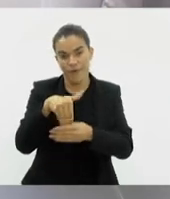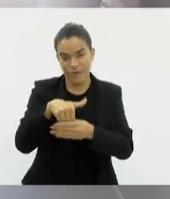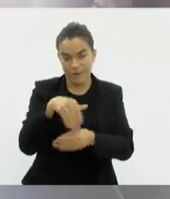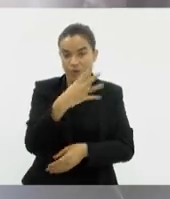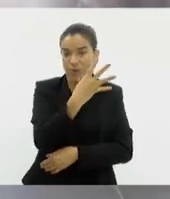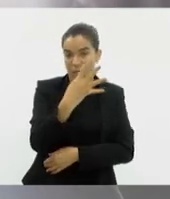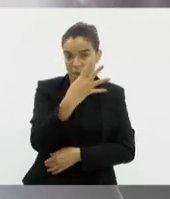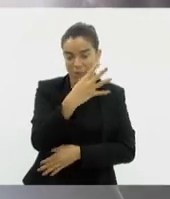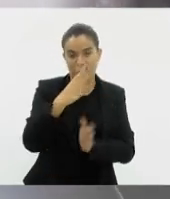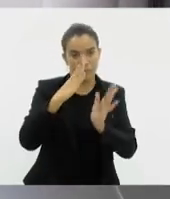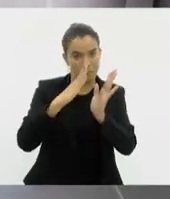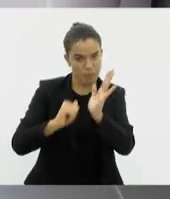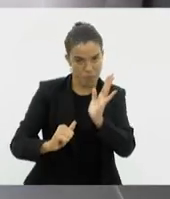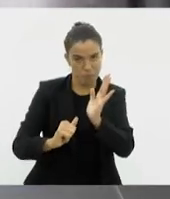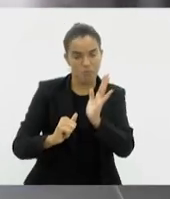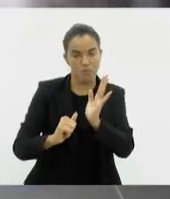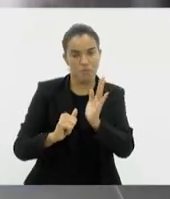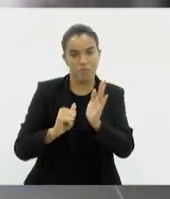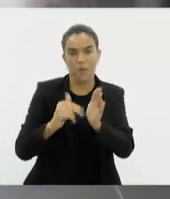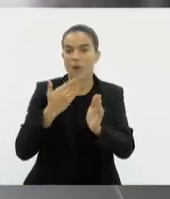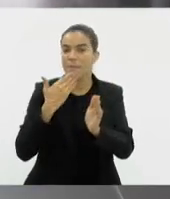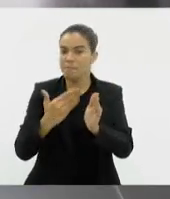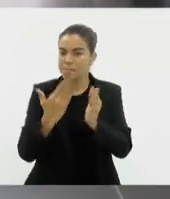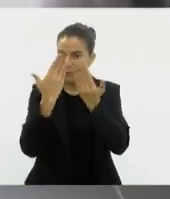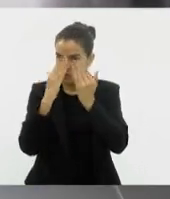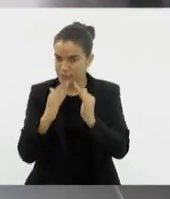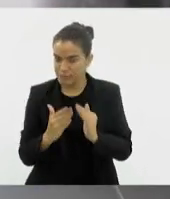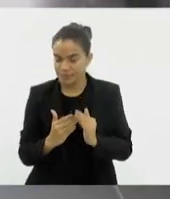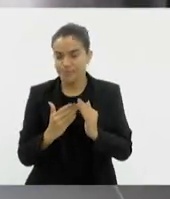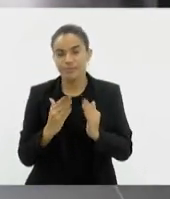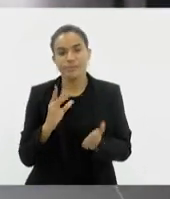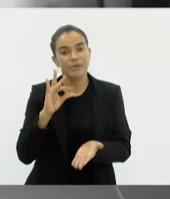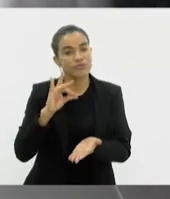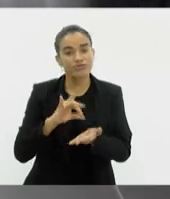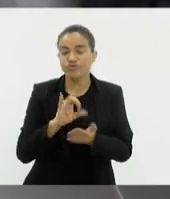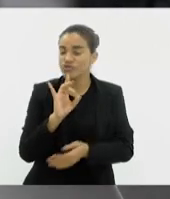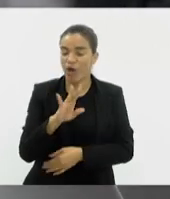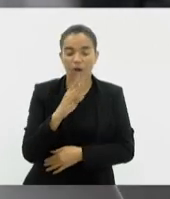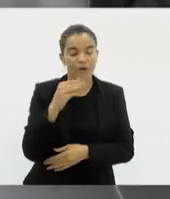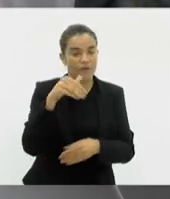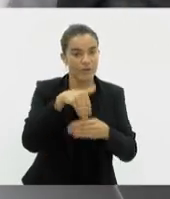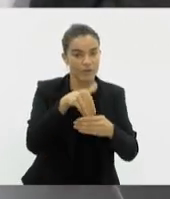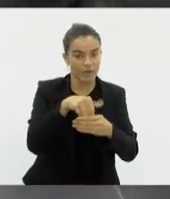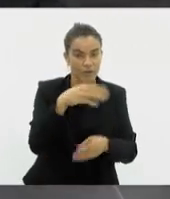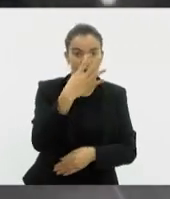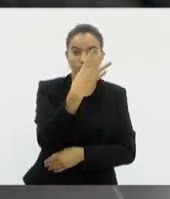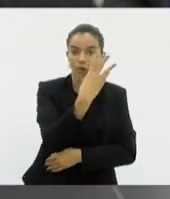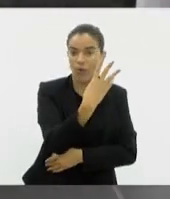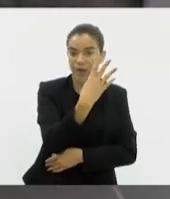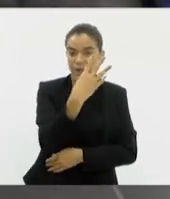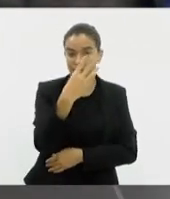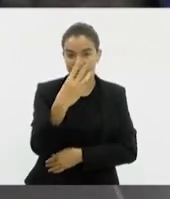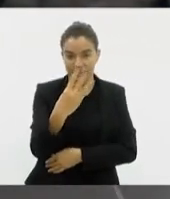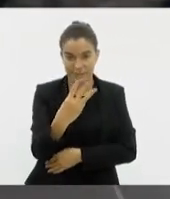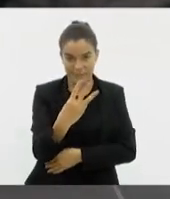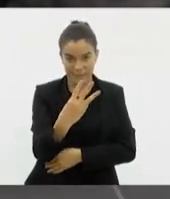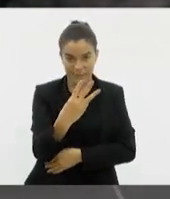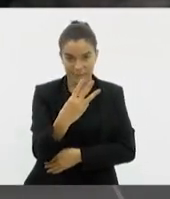44 saiu com pedido de vista. Então, na verdade, a gente só está votando o 43